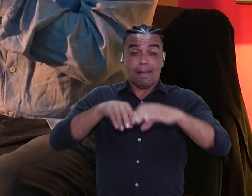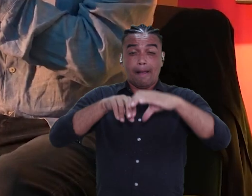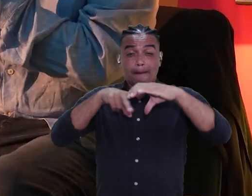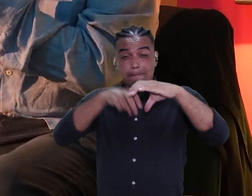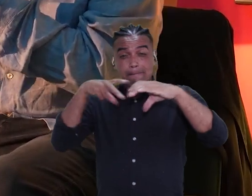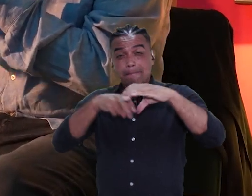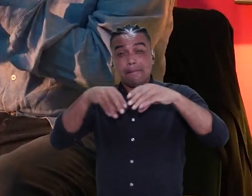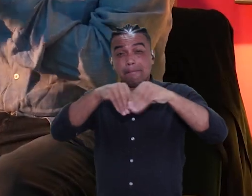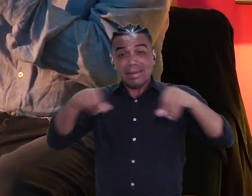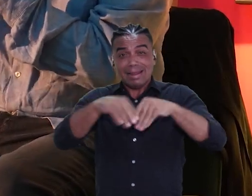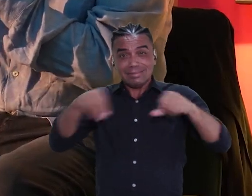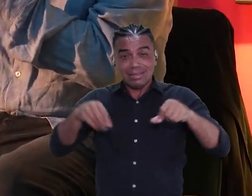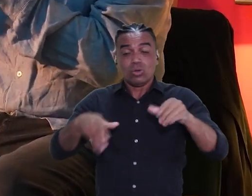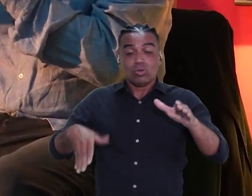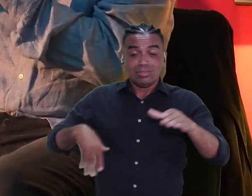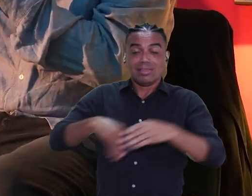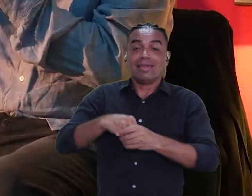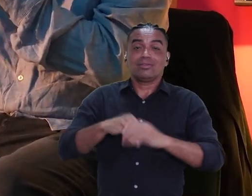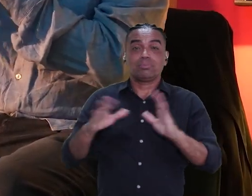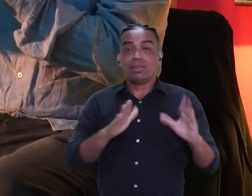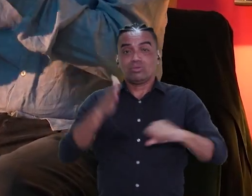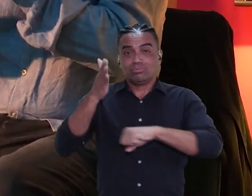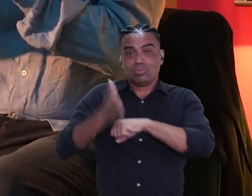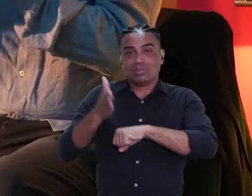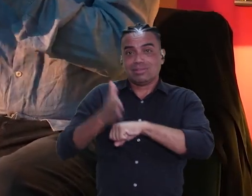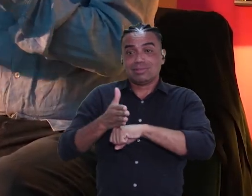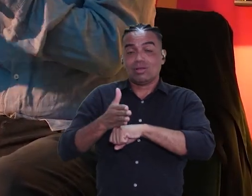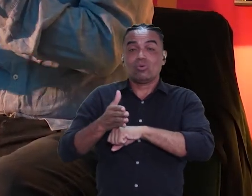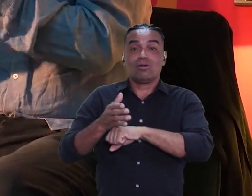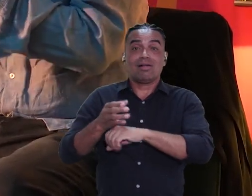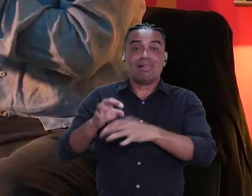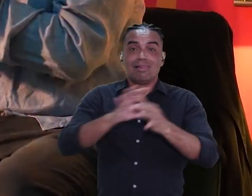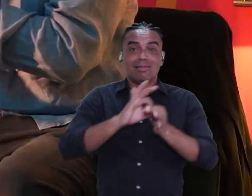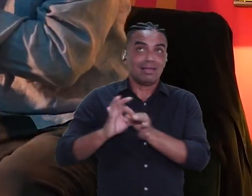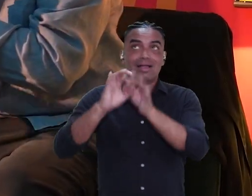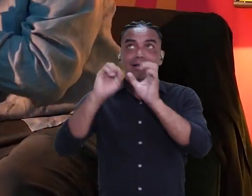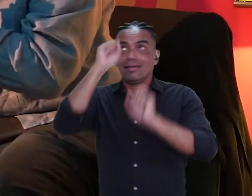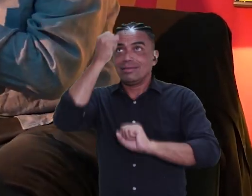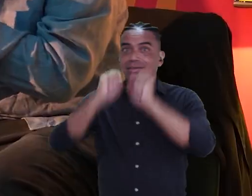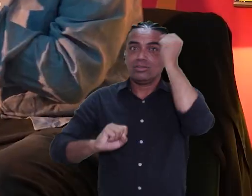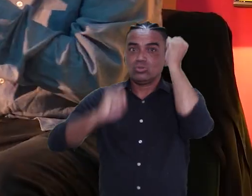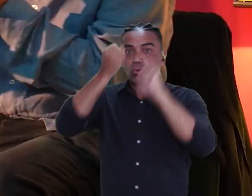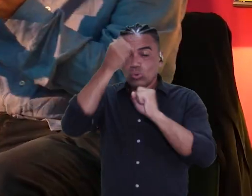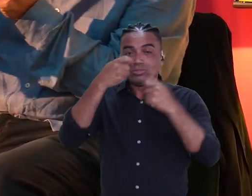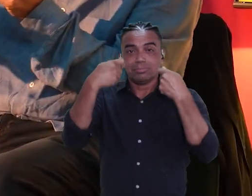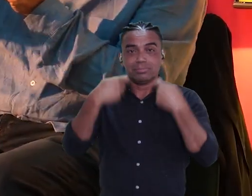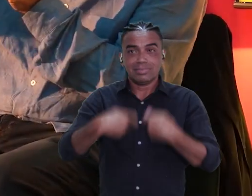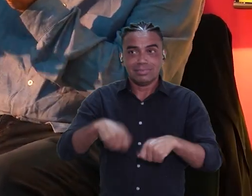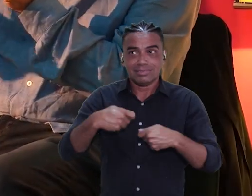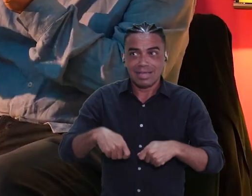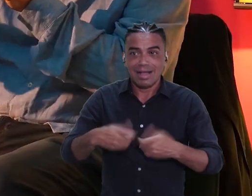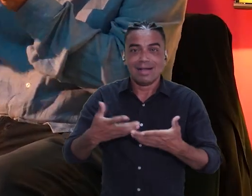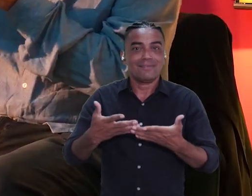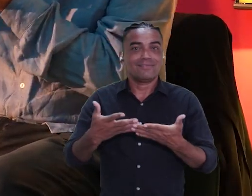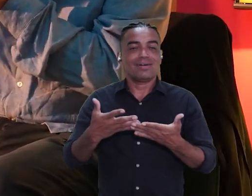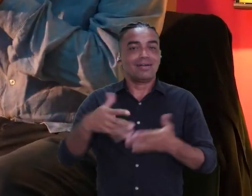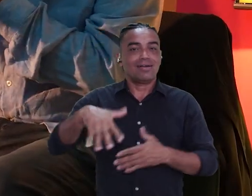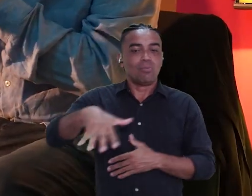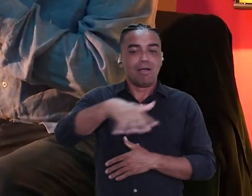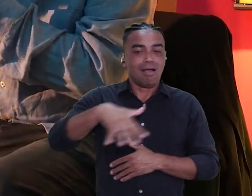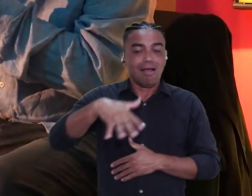na modernização brasileira, envolvendo a indústria que precisava de uma plataforma